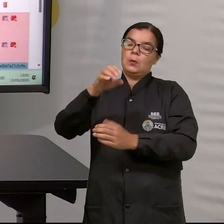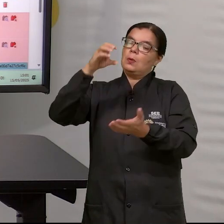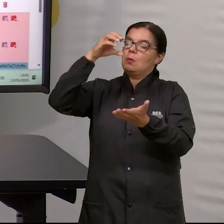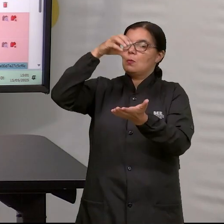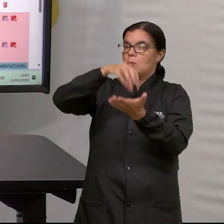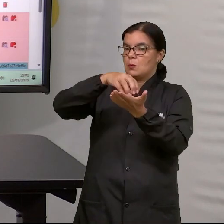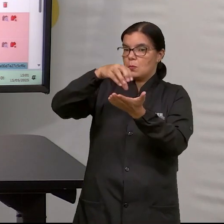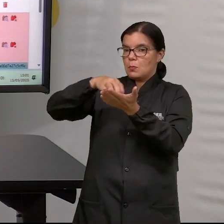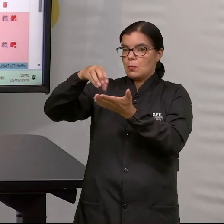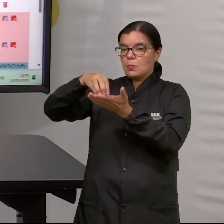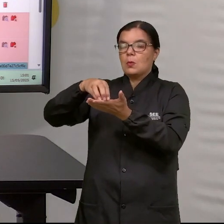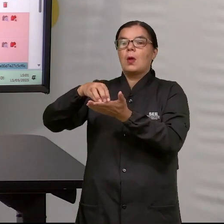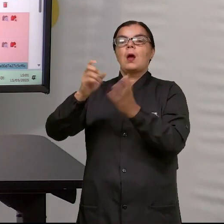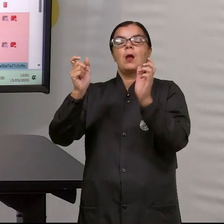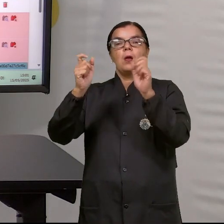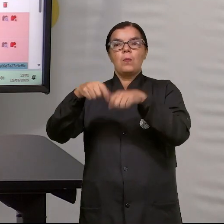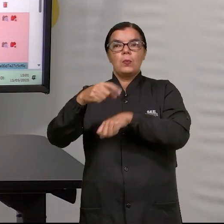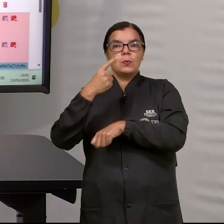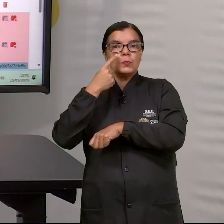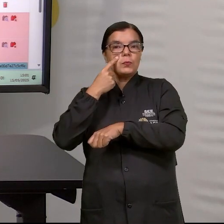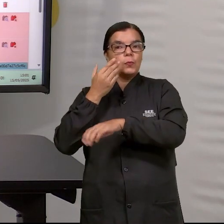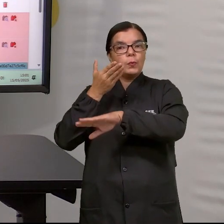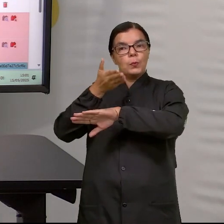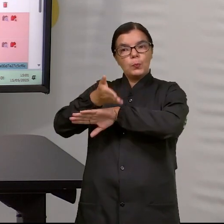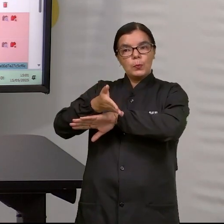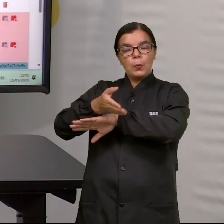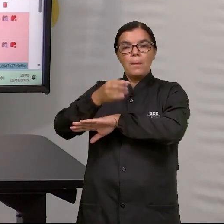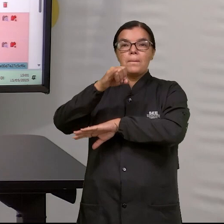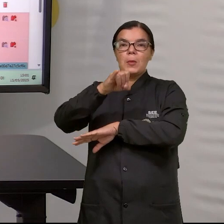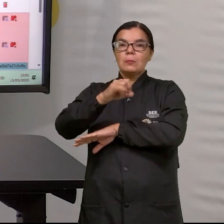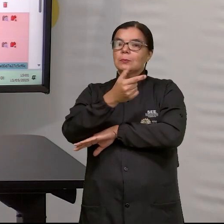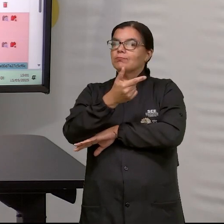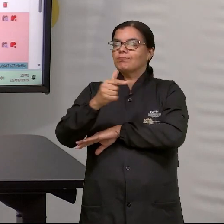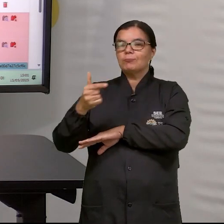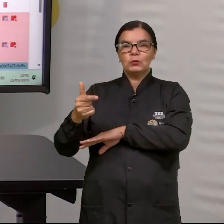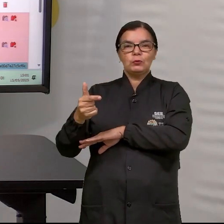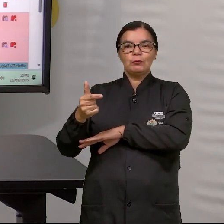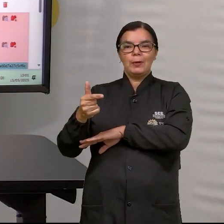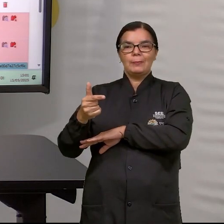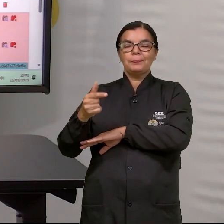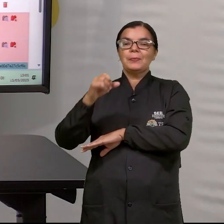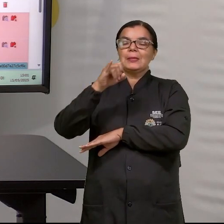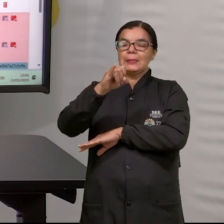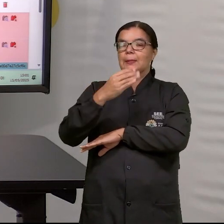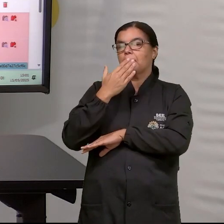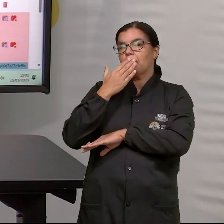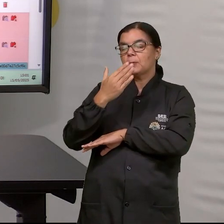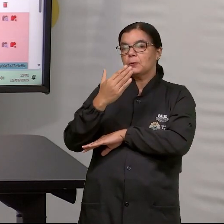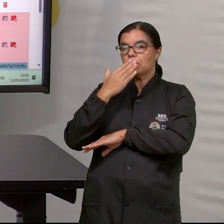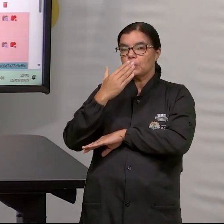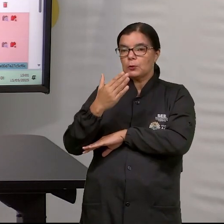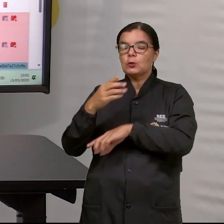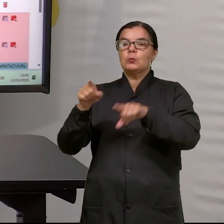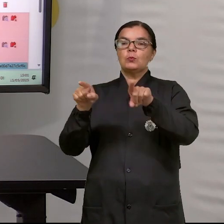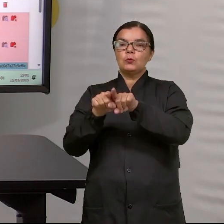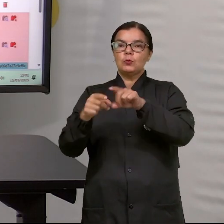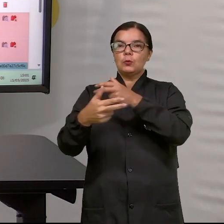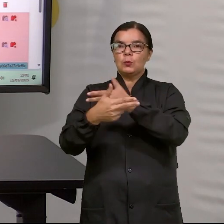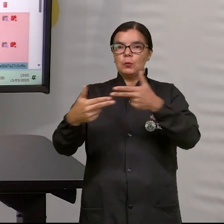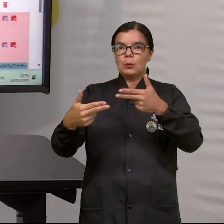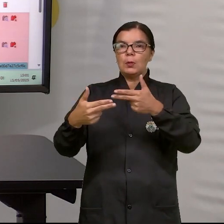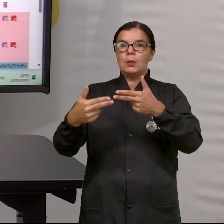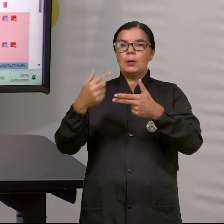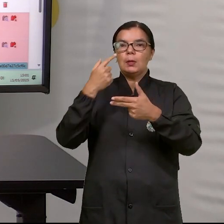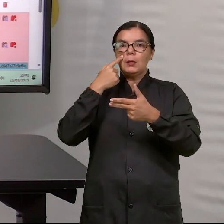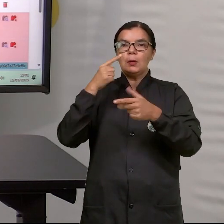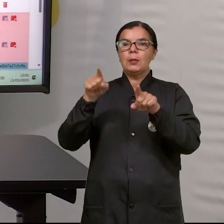que eles vão ter acesso ao processo, mesmo que ele não esteja na caixa dele. Esse tipo de situação consegue fazer o quê?